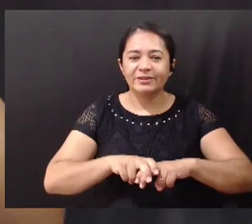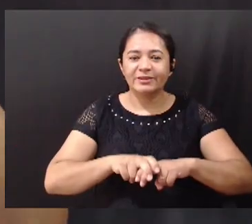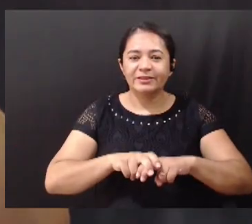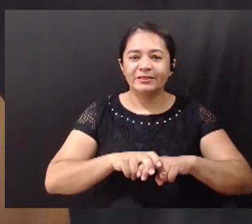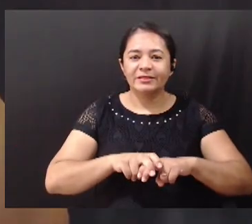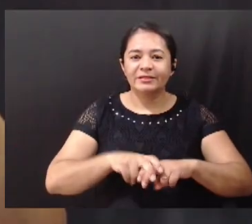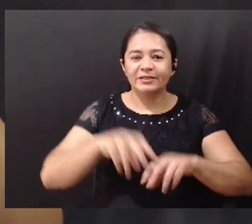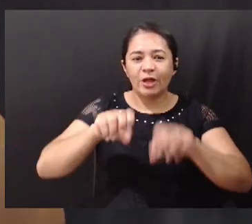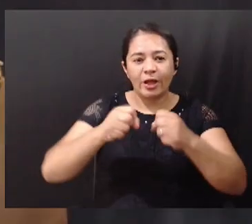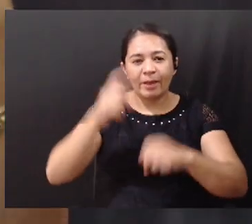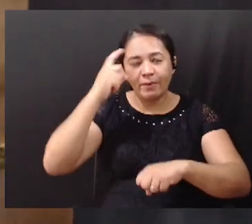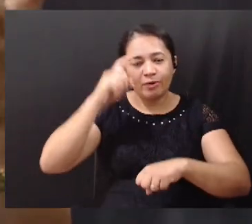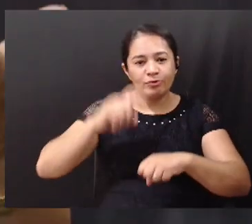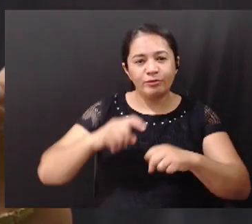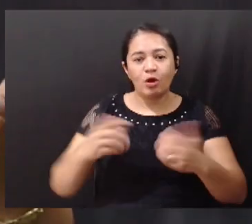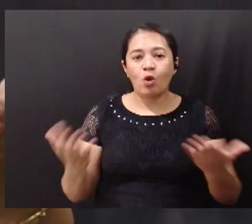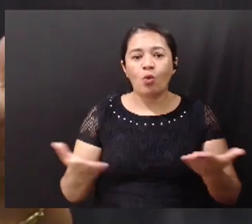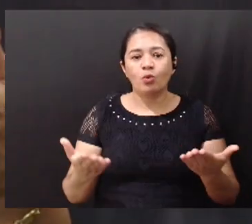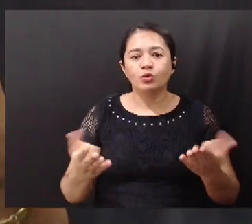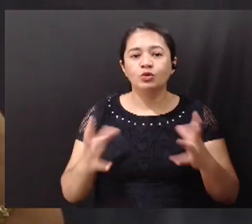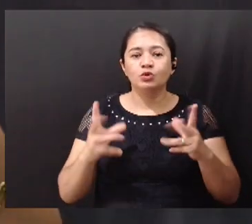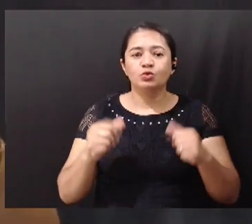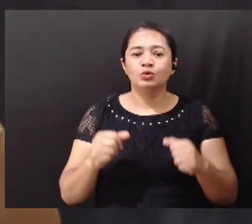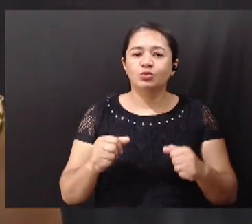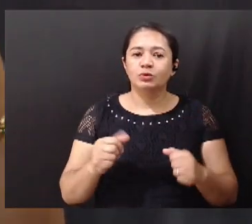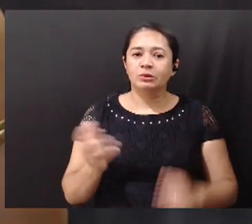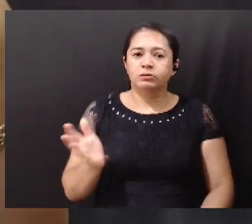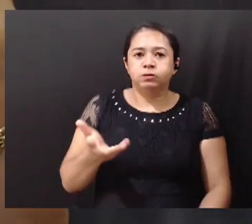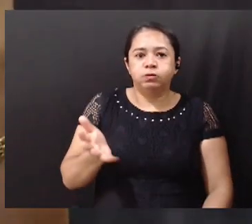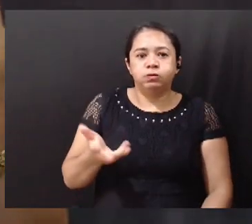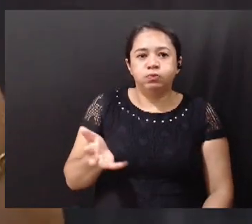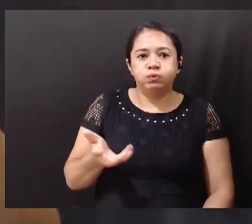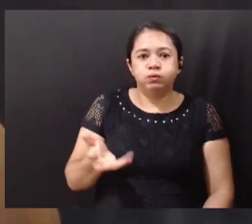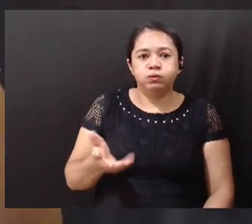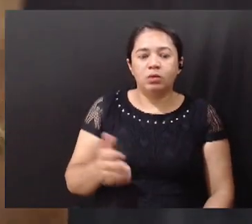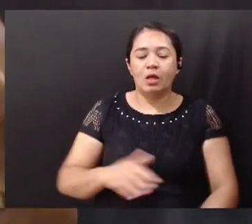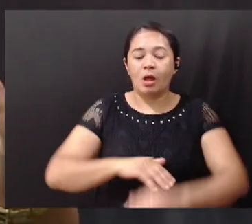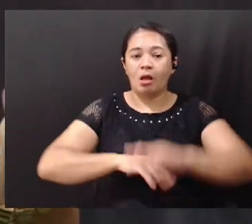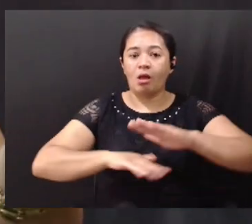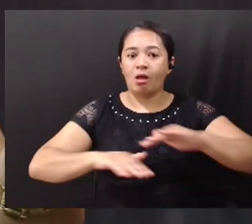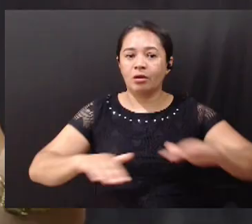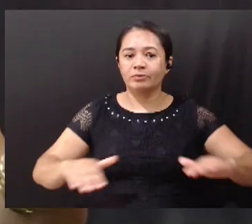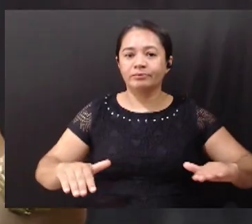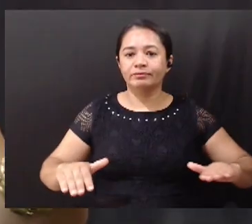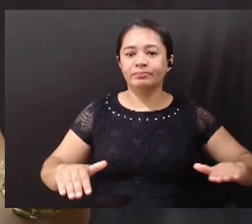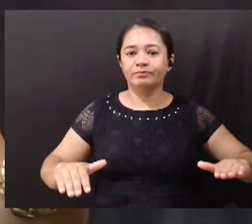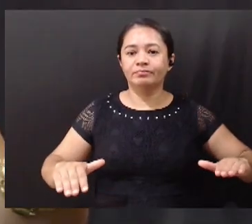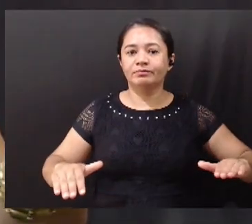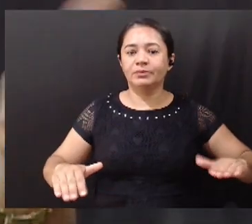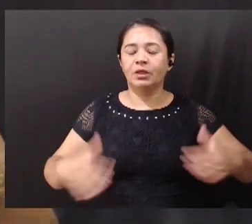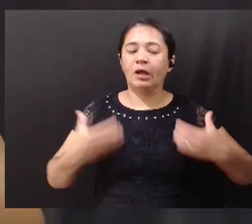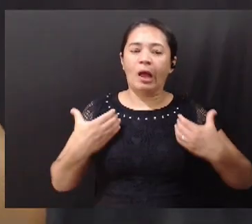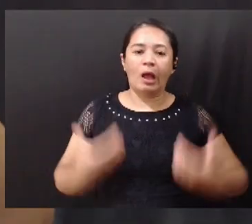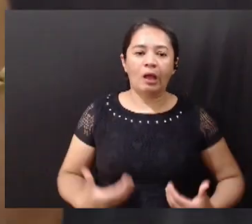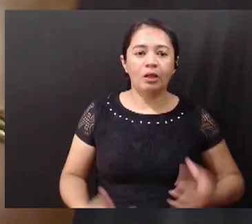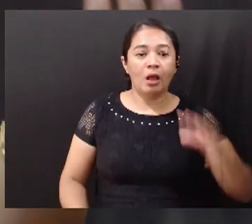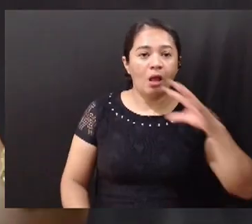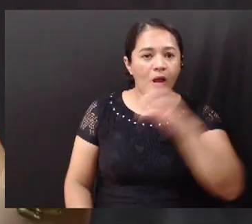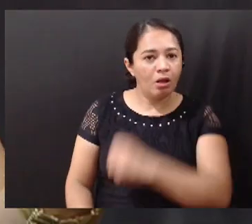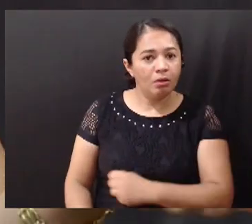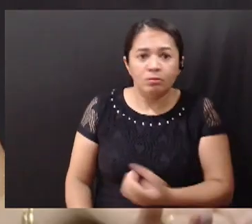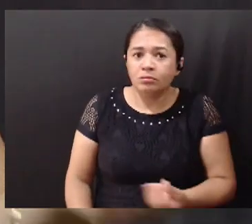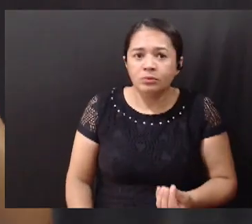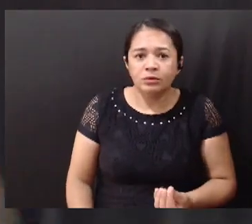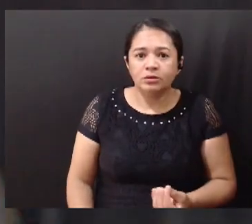ao fim. Hoje está tudo muito acelerado. Então as crianças elas cansam muito rápido, né? Os vídeos precisam